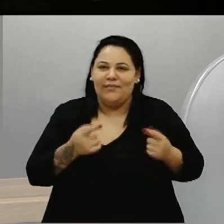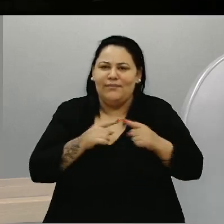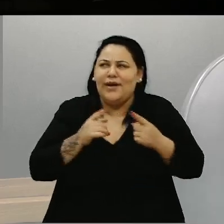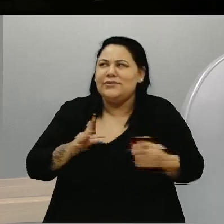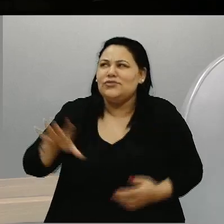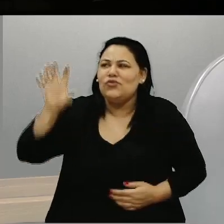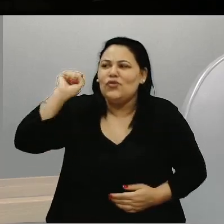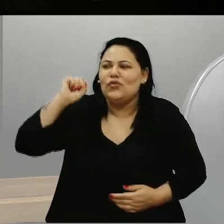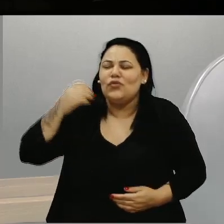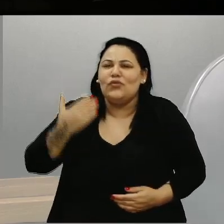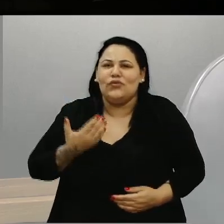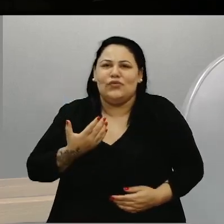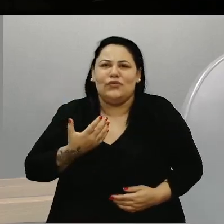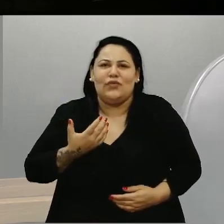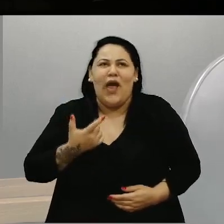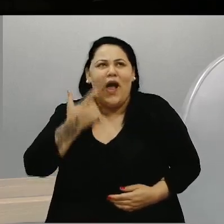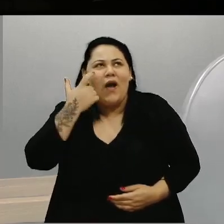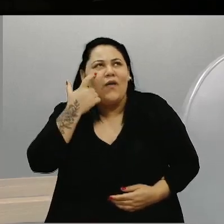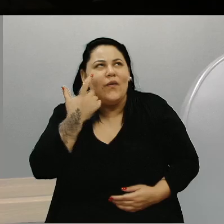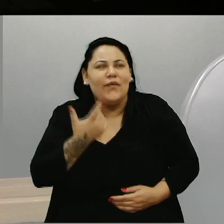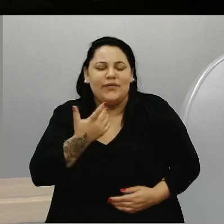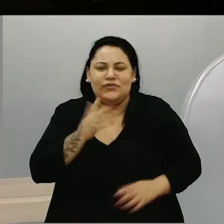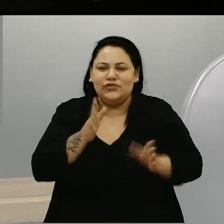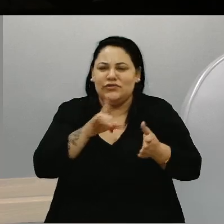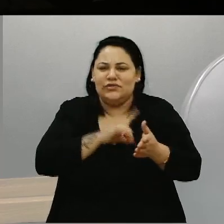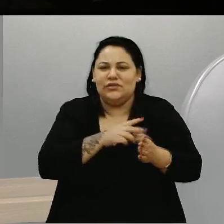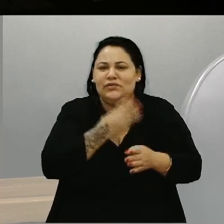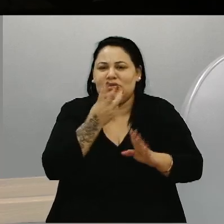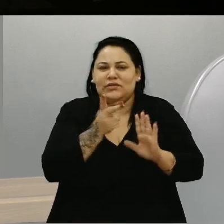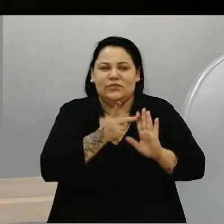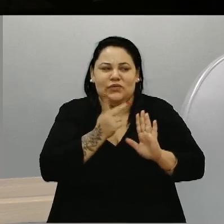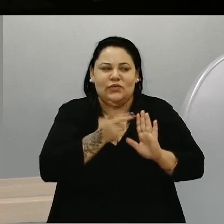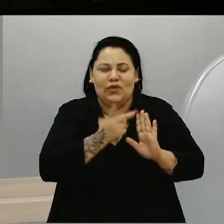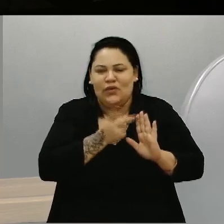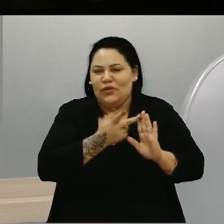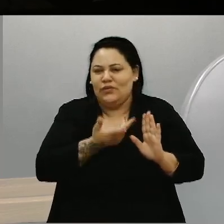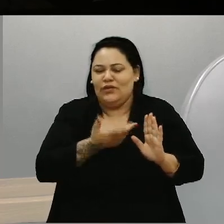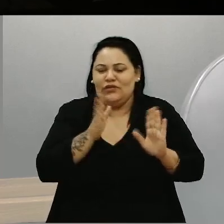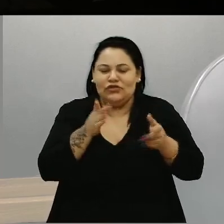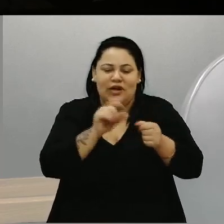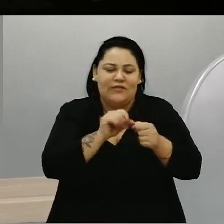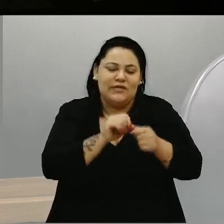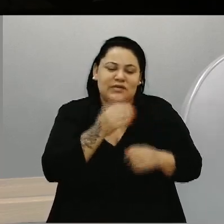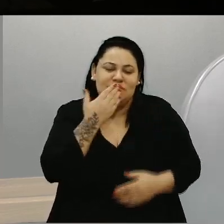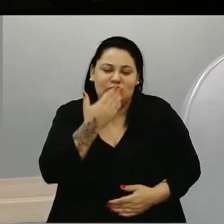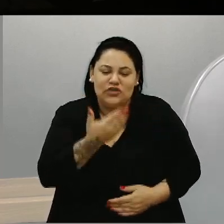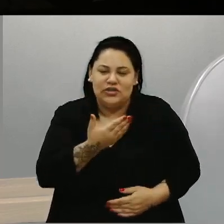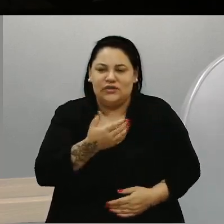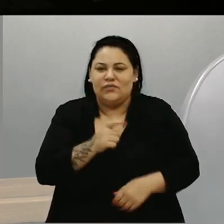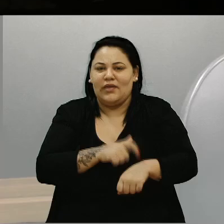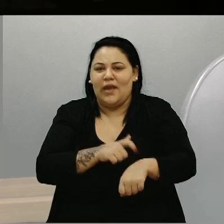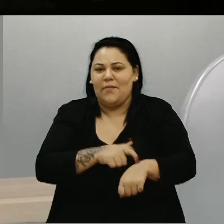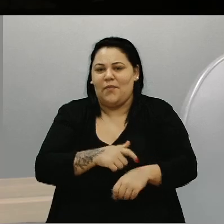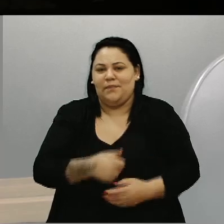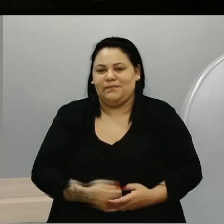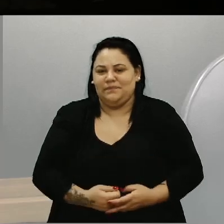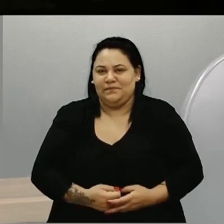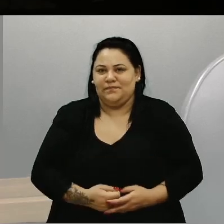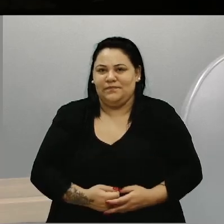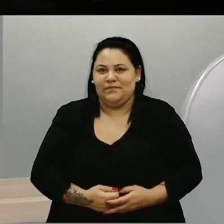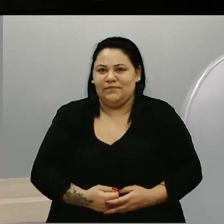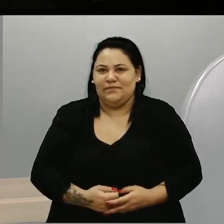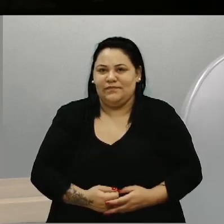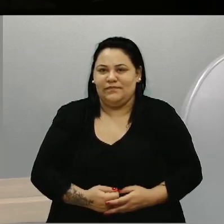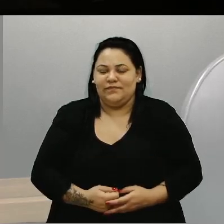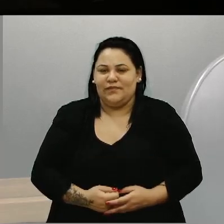ó, eu já tenho uns 3 protocolos, eu já fiz essa solicitação ao tempo, chegar a ponto de